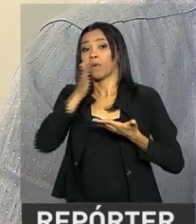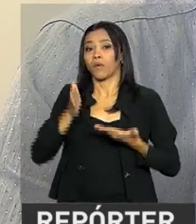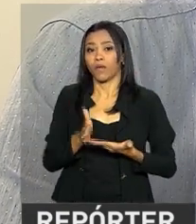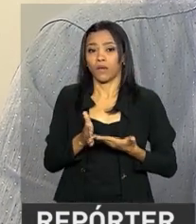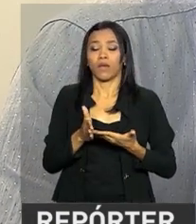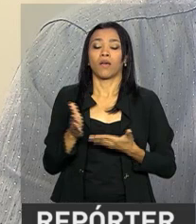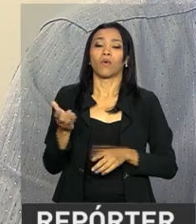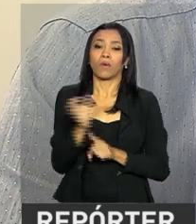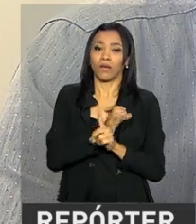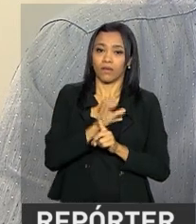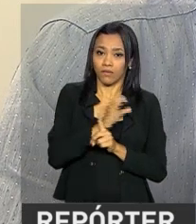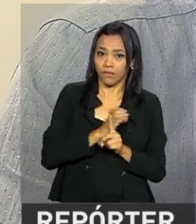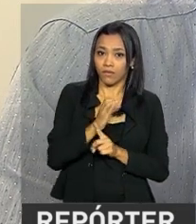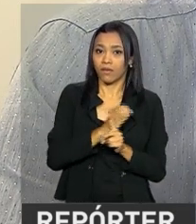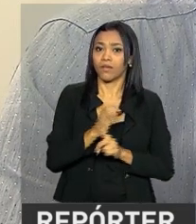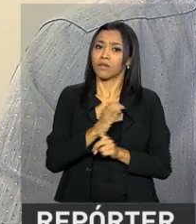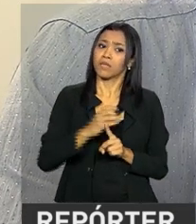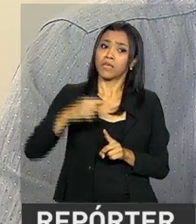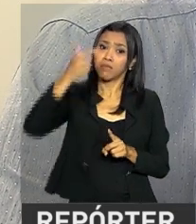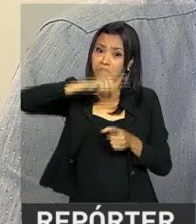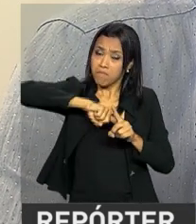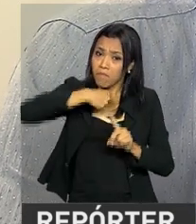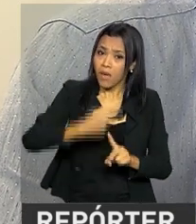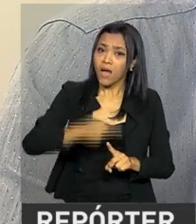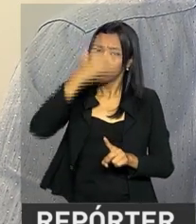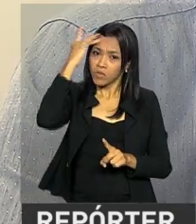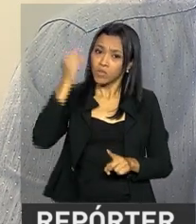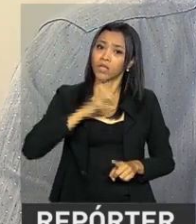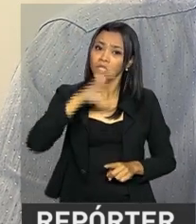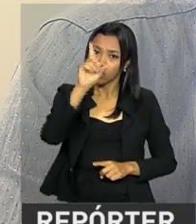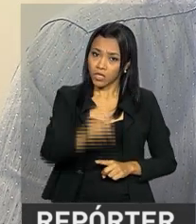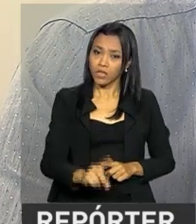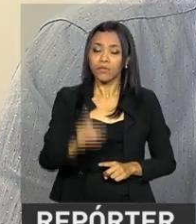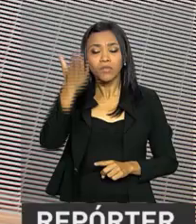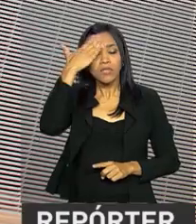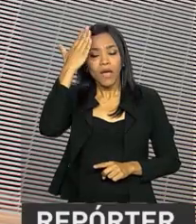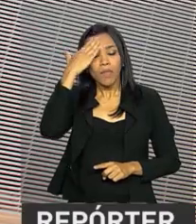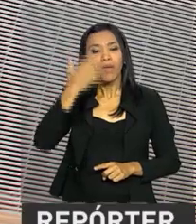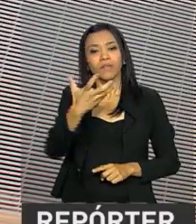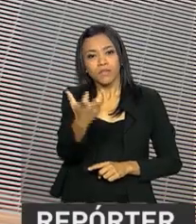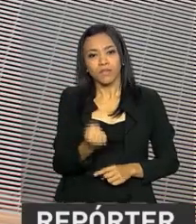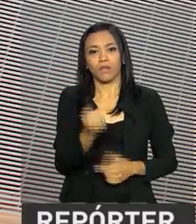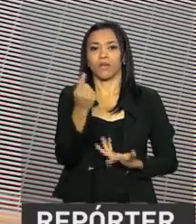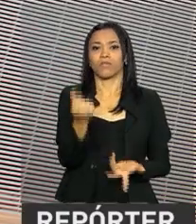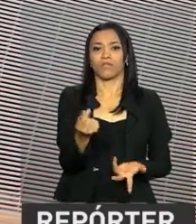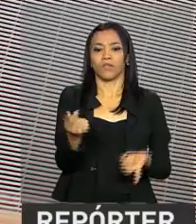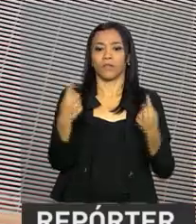esse calendário, a fim de permitir que mais pessoas com direito a esse benefício possam sacar. E a partir